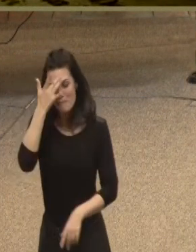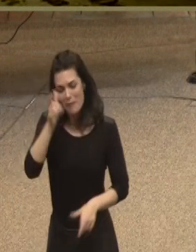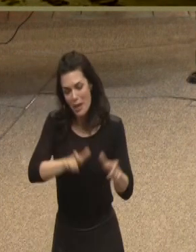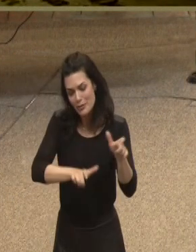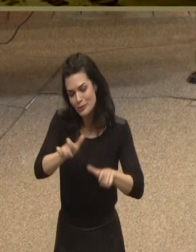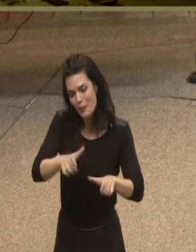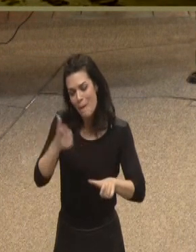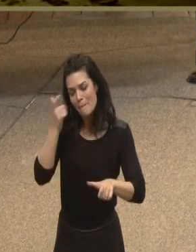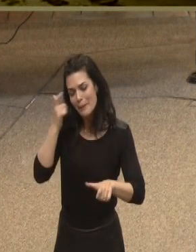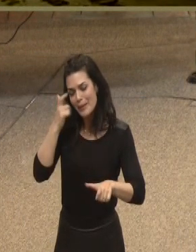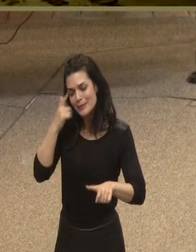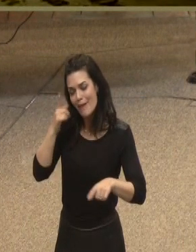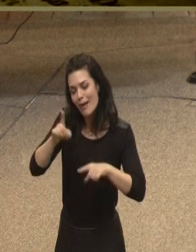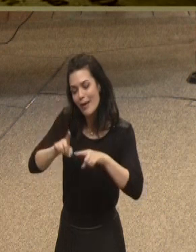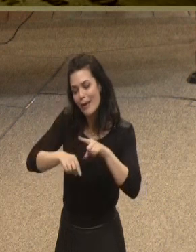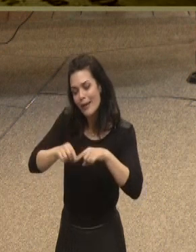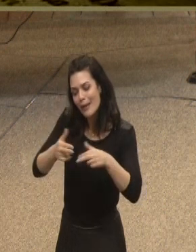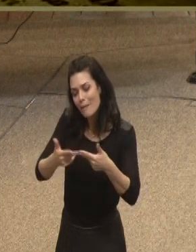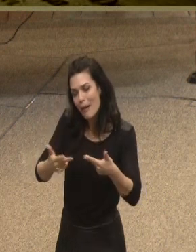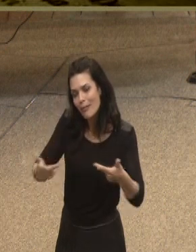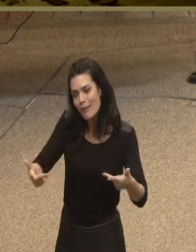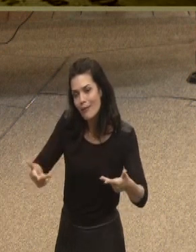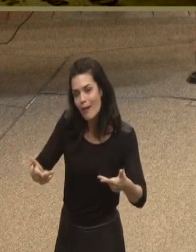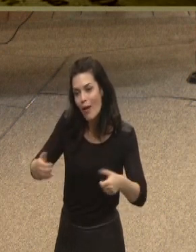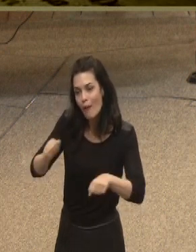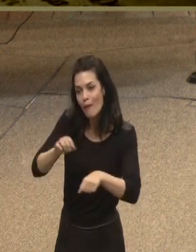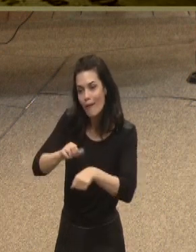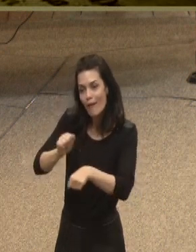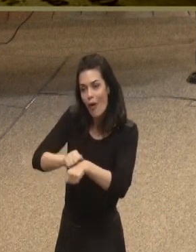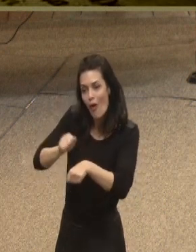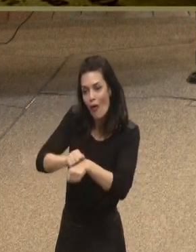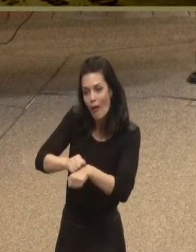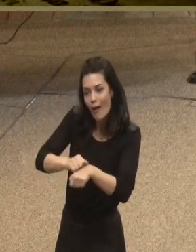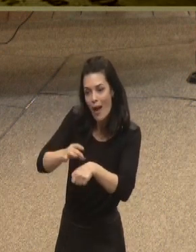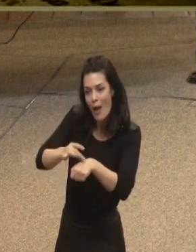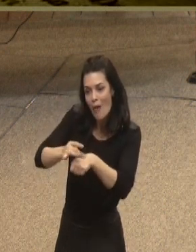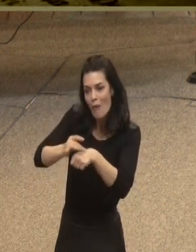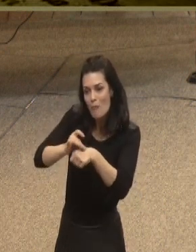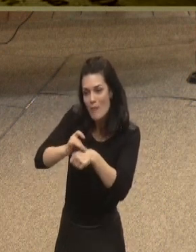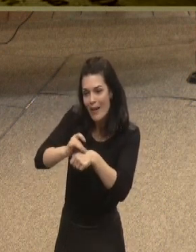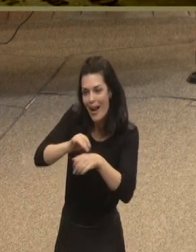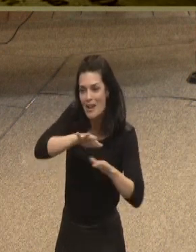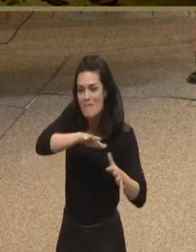Jesus falava sobre coisas materiais, sobre coisas desse mundo.